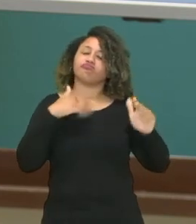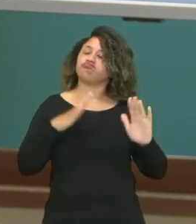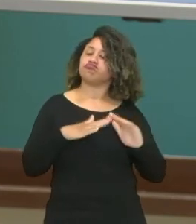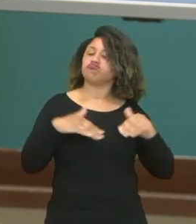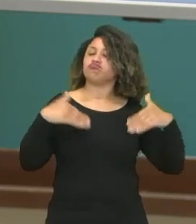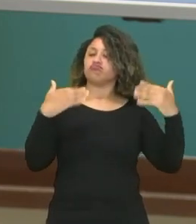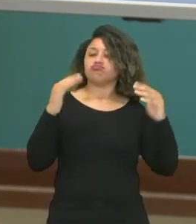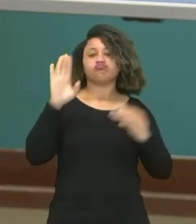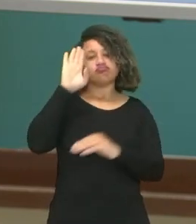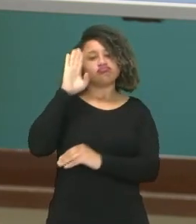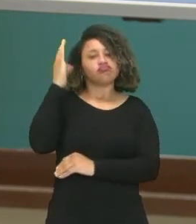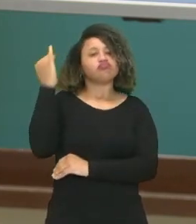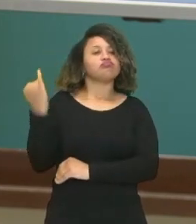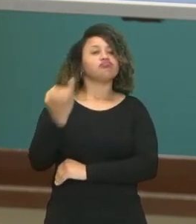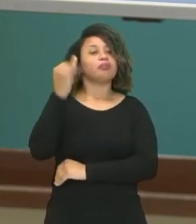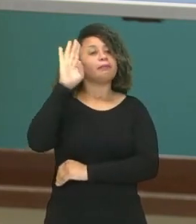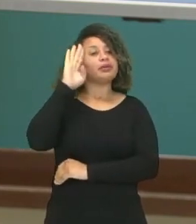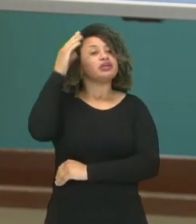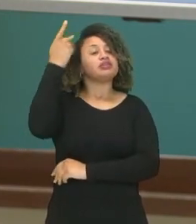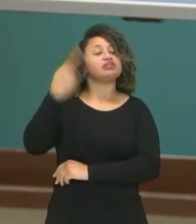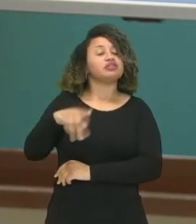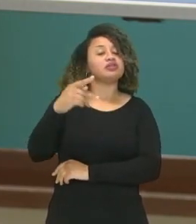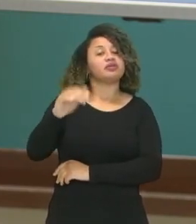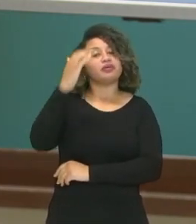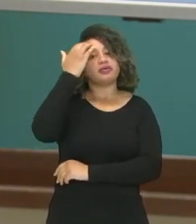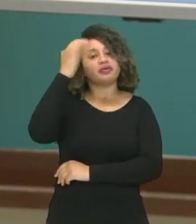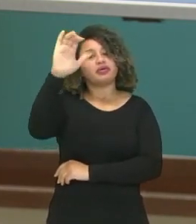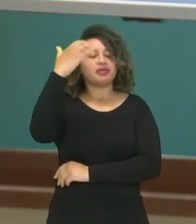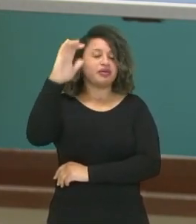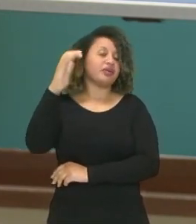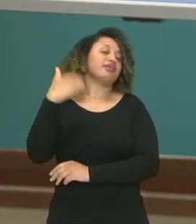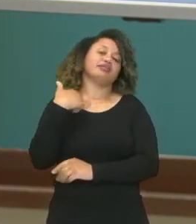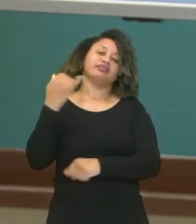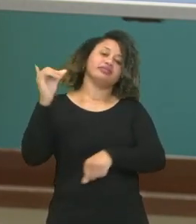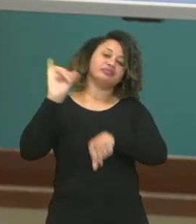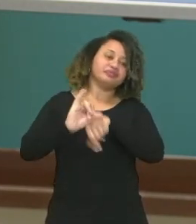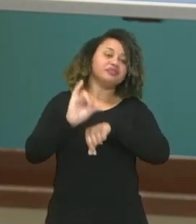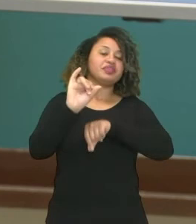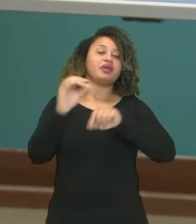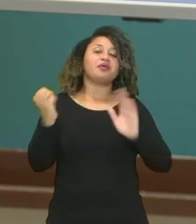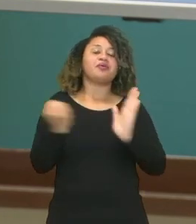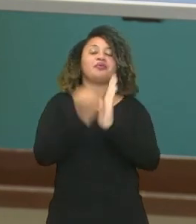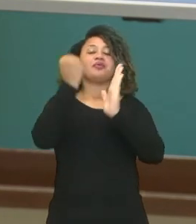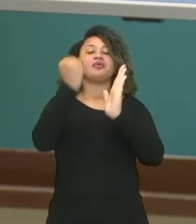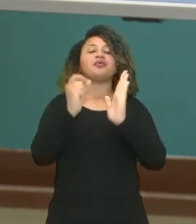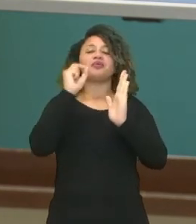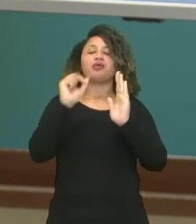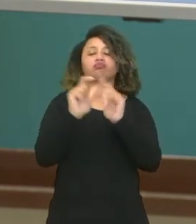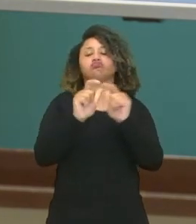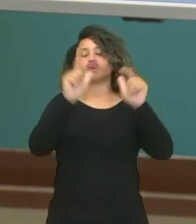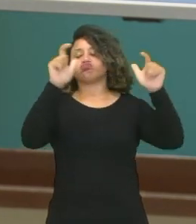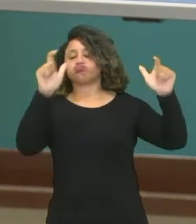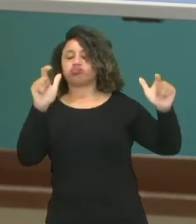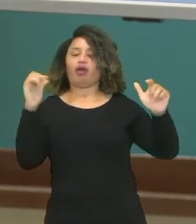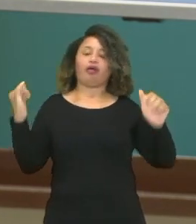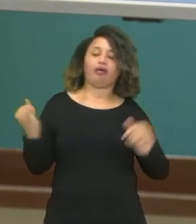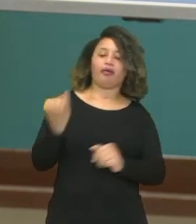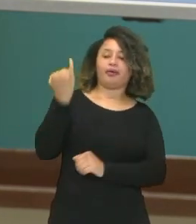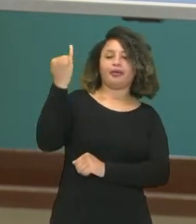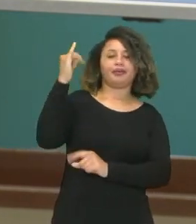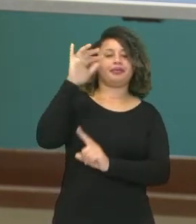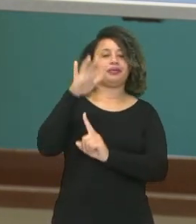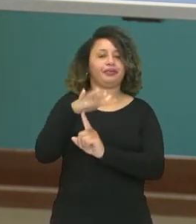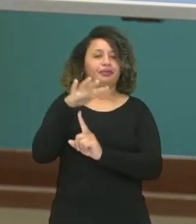monumentais, principalmente em Curitiba, a capital, marcando então definitivamente essa grandeza do Paraná.